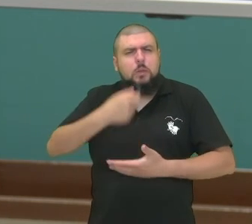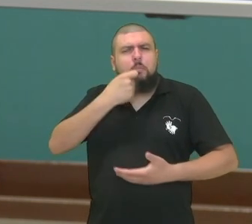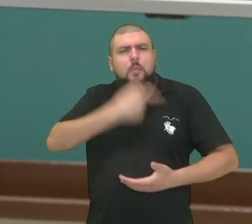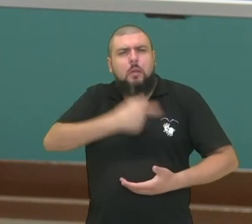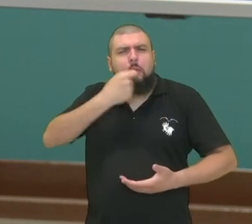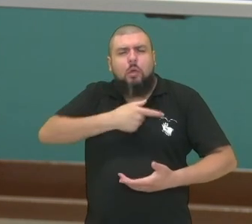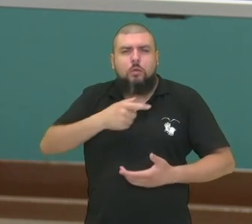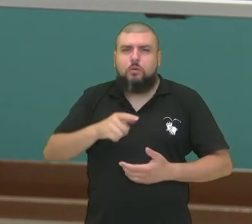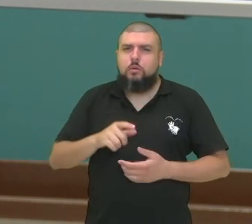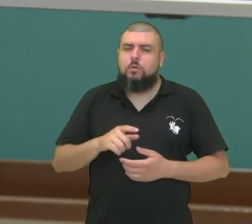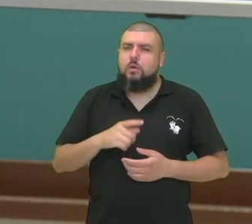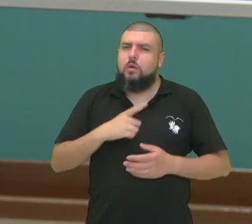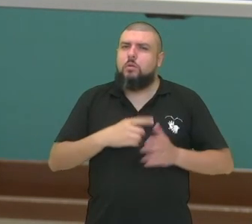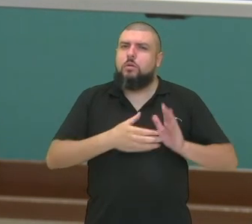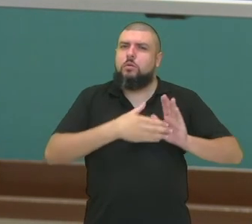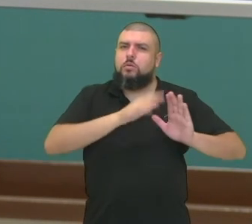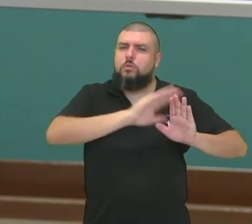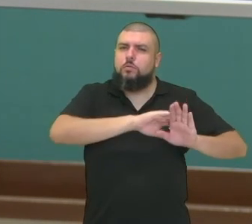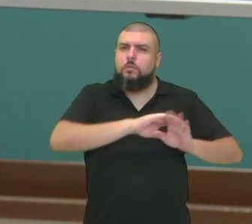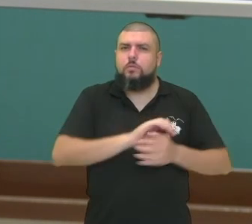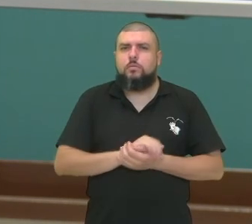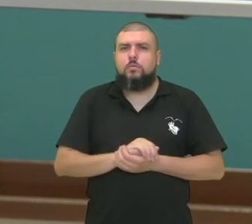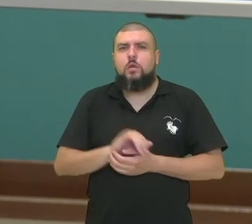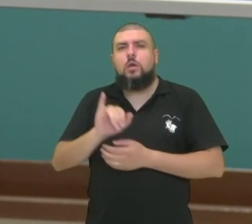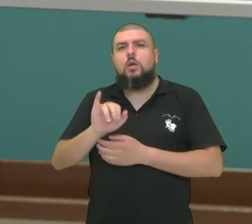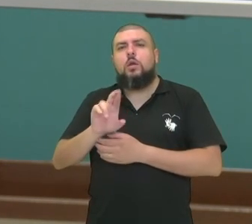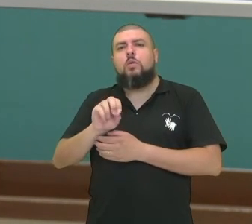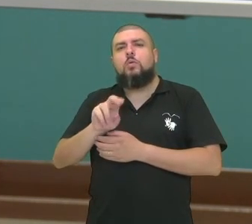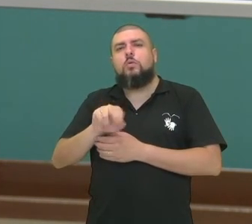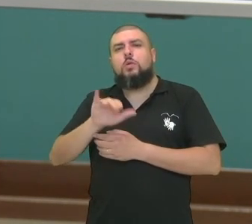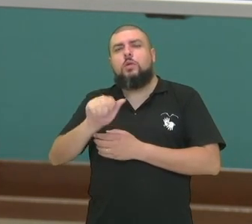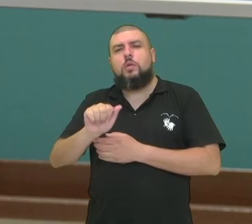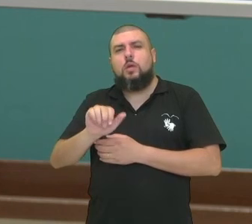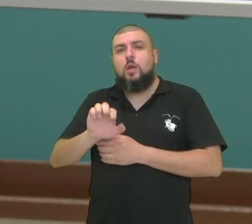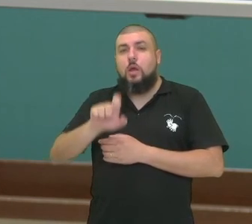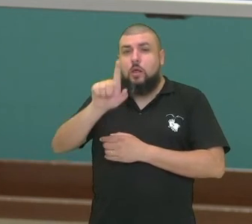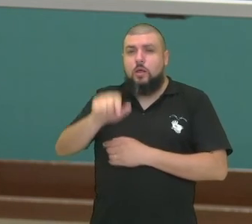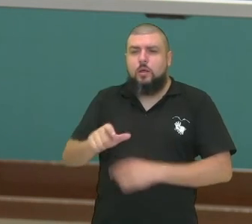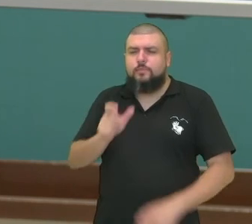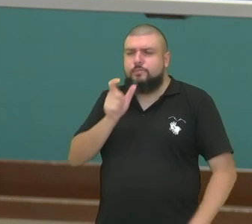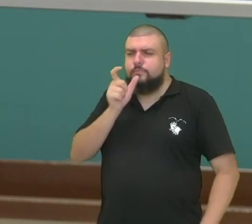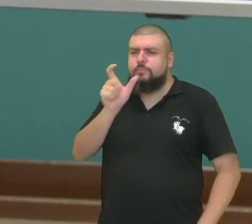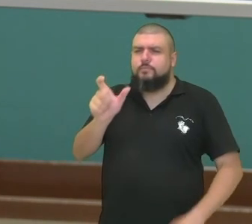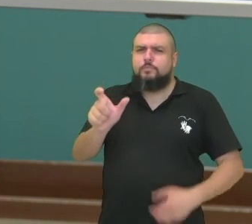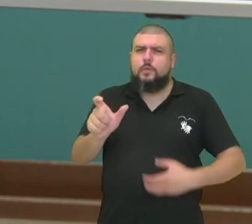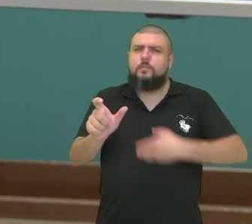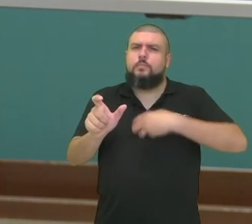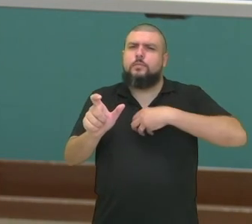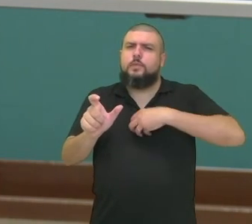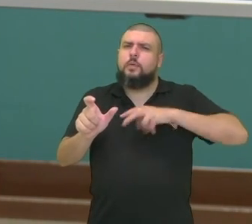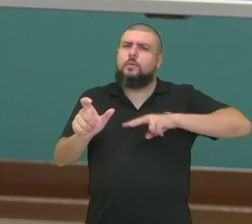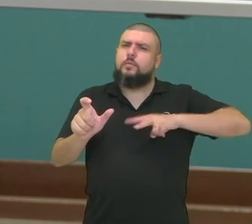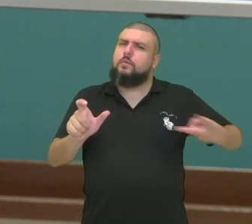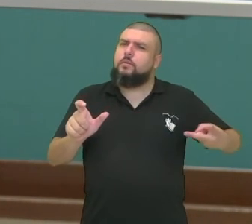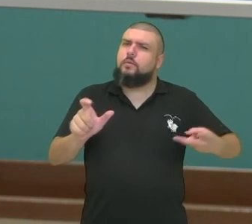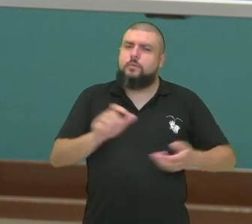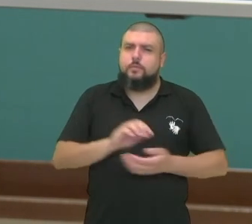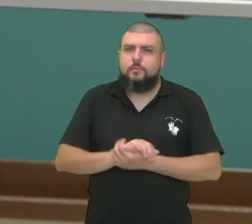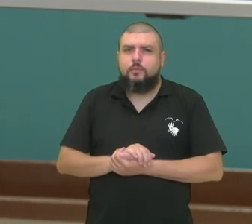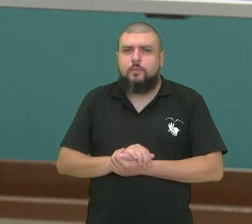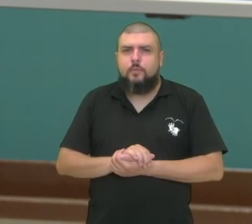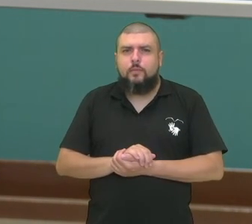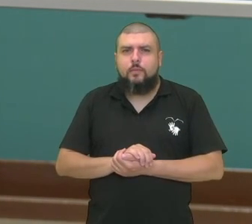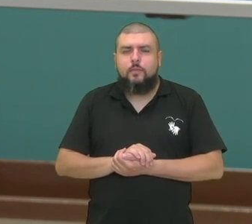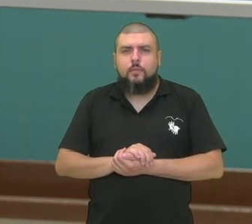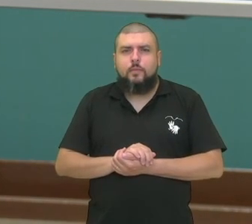envolvida. E a ironia, o que é? É a utilização de palavras que manifestam o sentido oposto. Dessa forma,